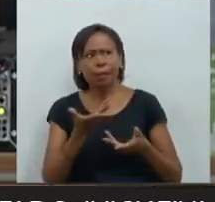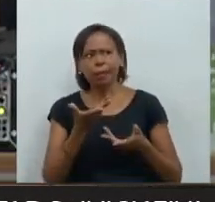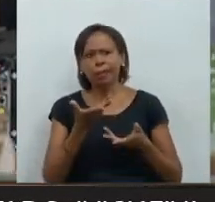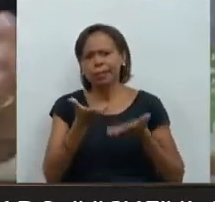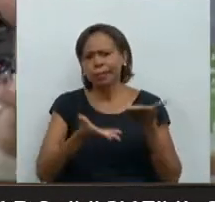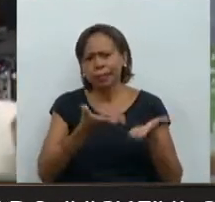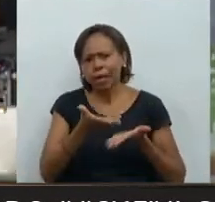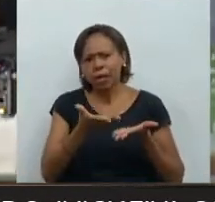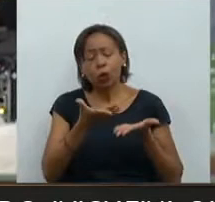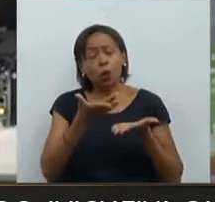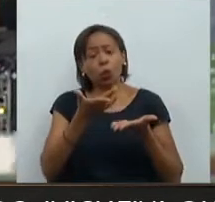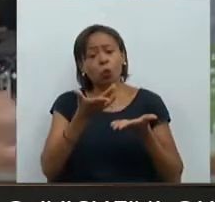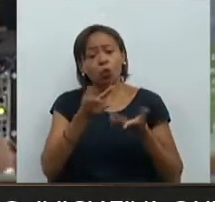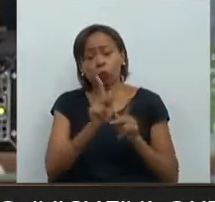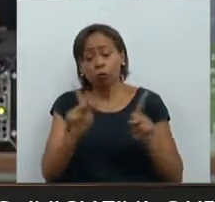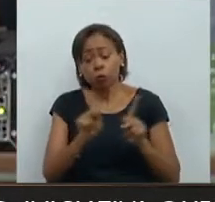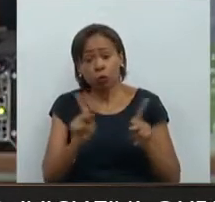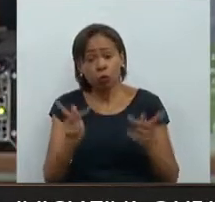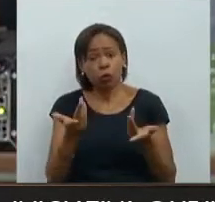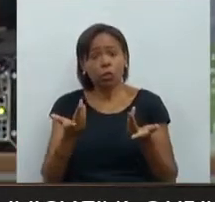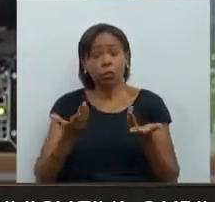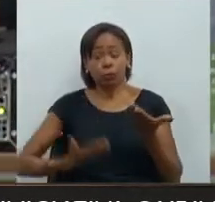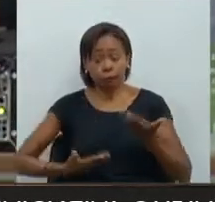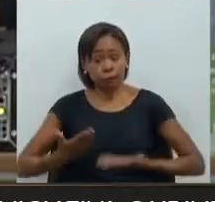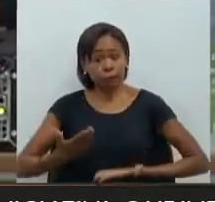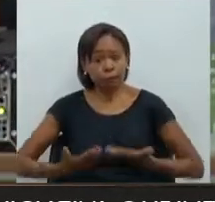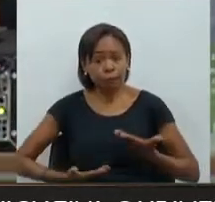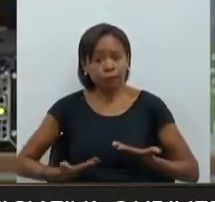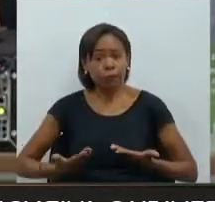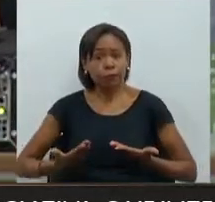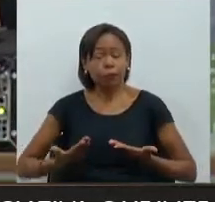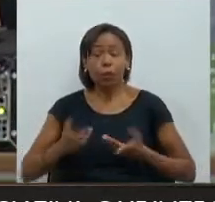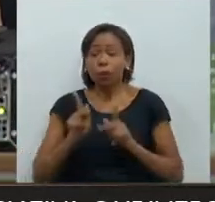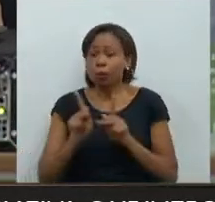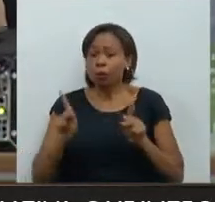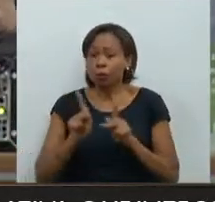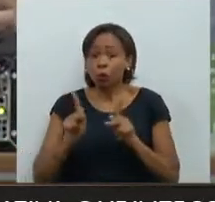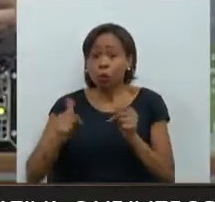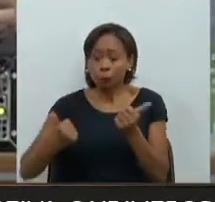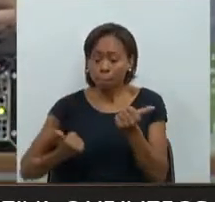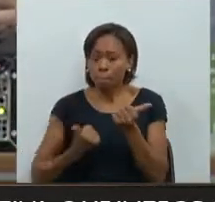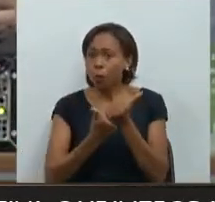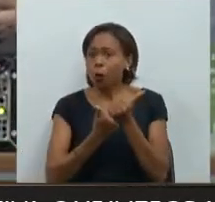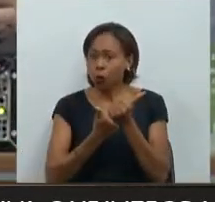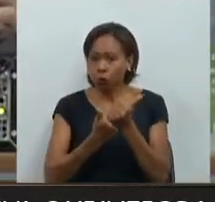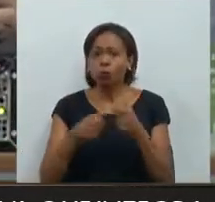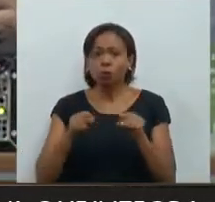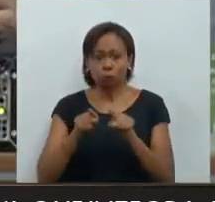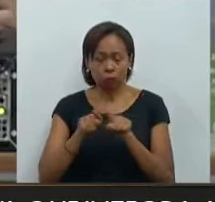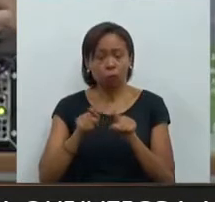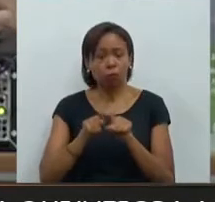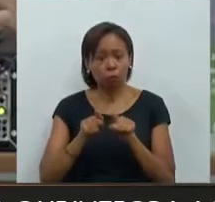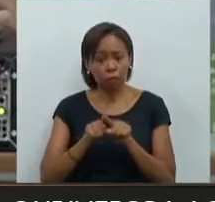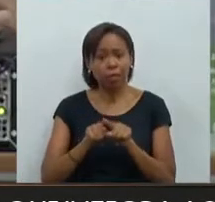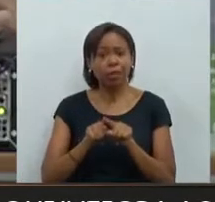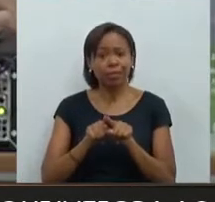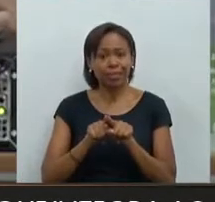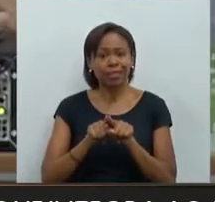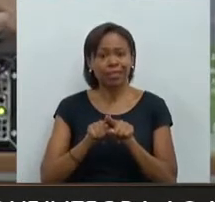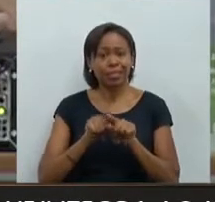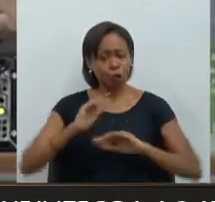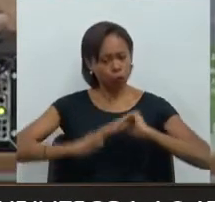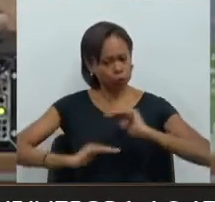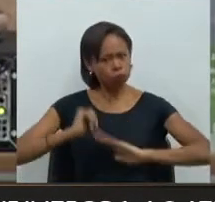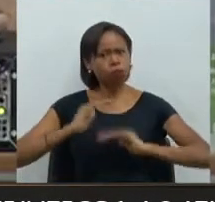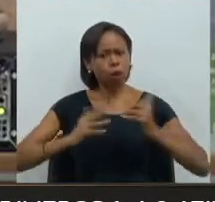os serviçais que acompanham, os professores de apoio, que têm um trabalho excelente com eles. Então, nós precisamos